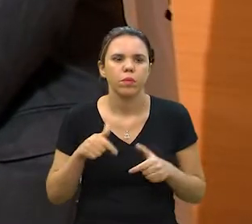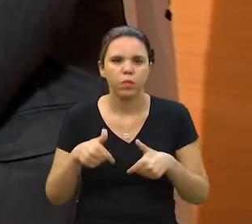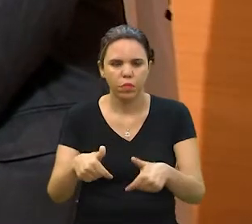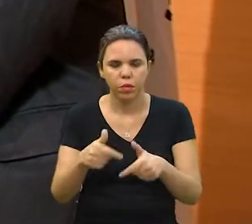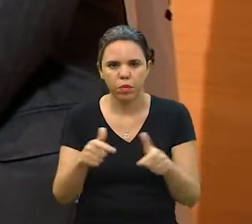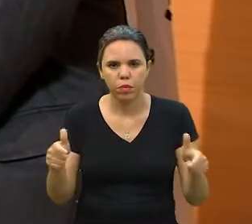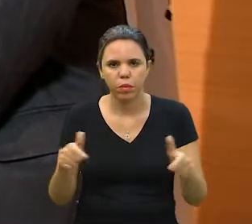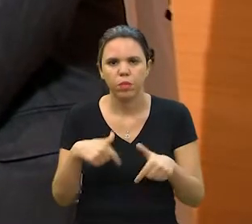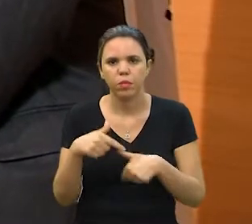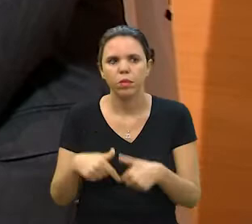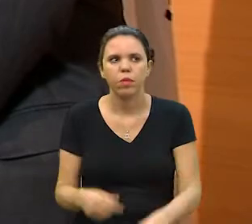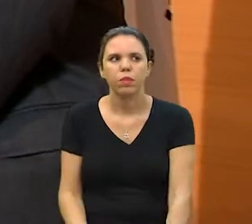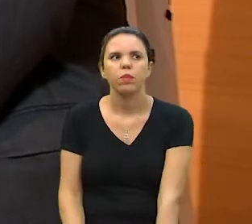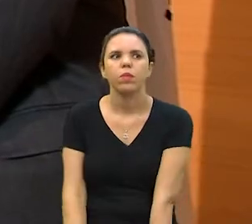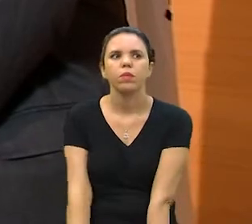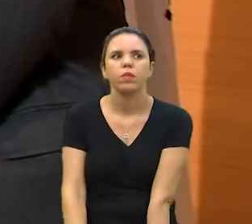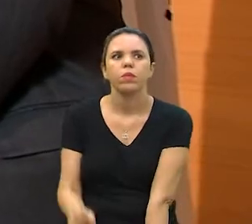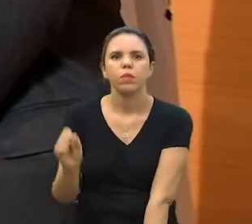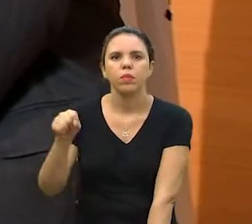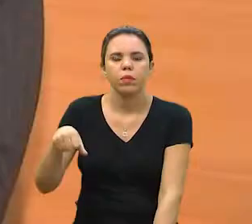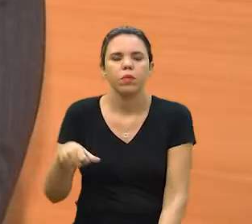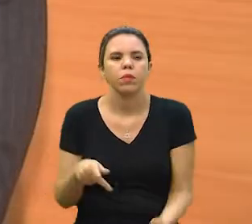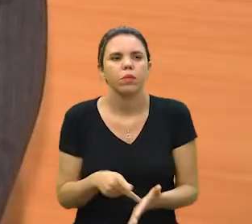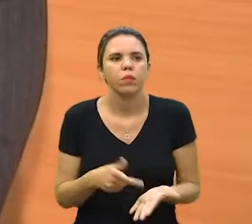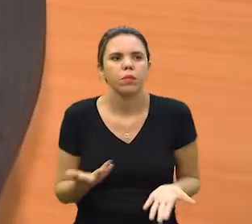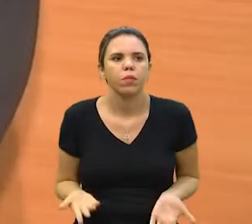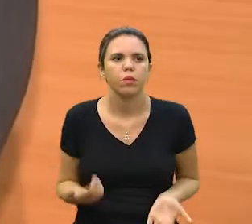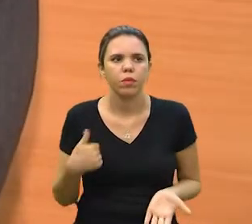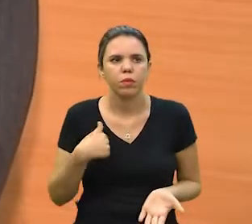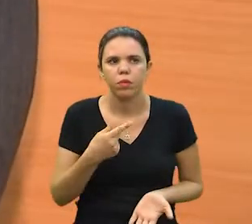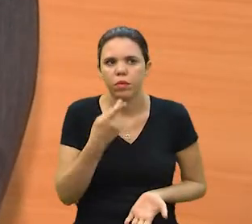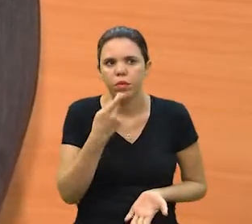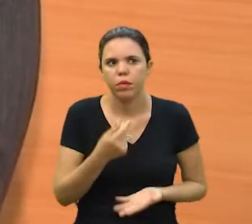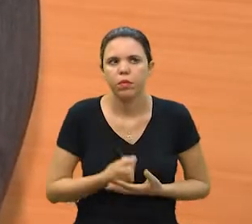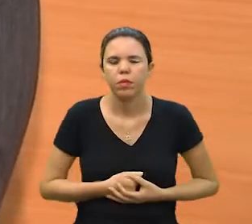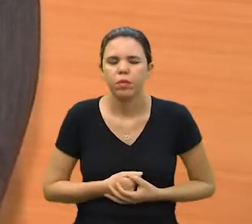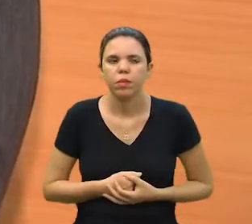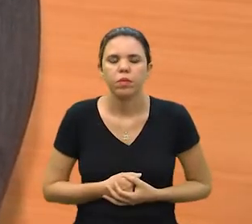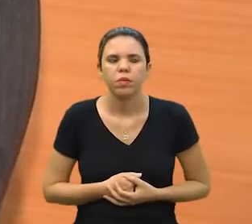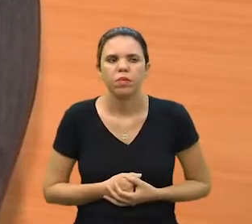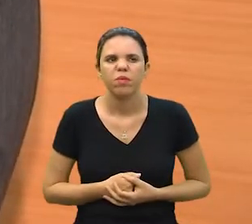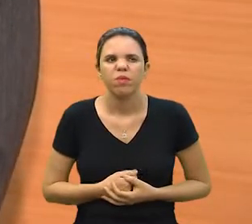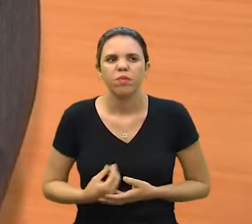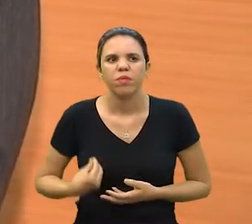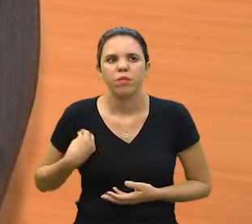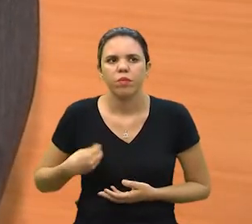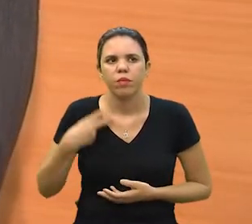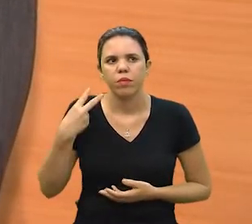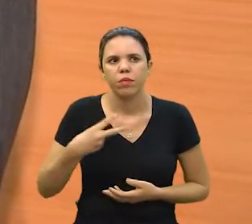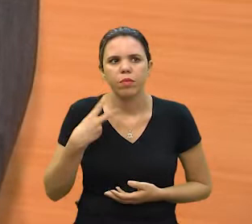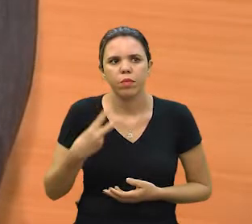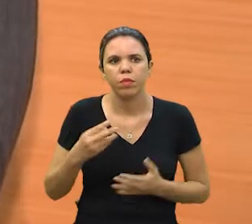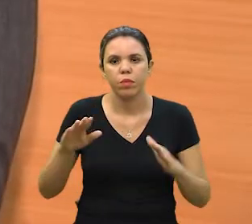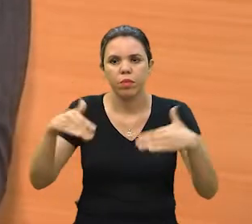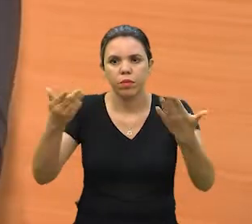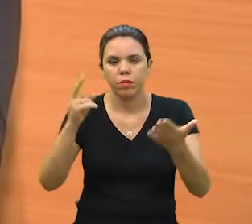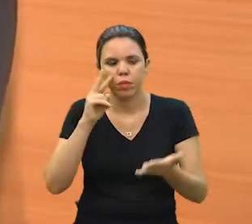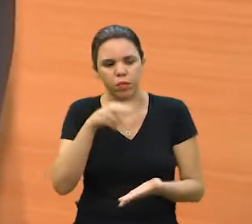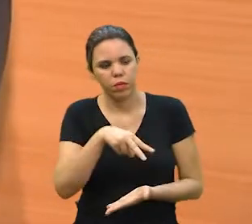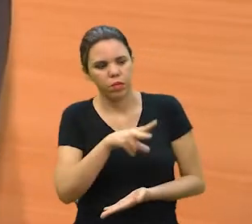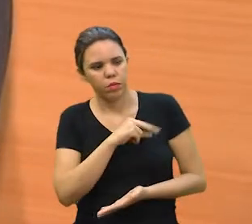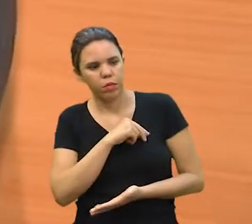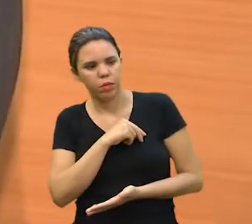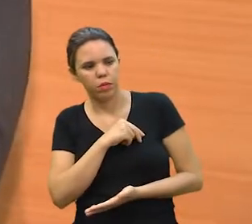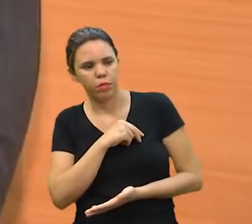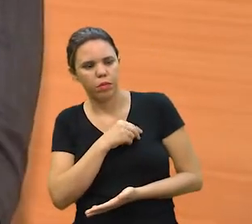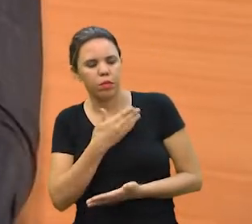sido muito intenso, mais intenso ainda? Sim, sim. Eu falo que a vida de um vereador, quem está de fora e